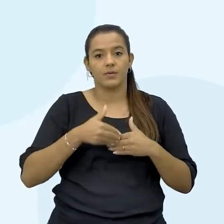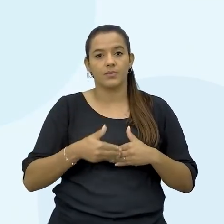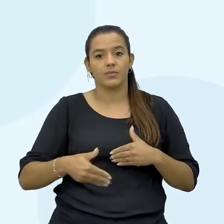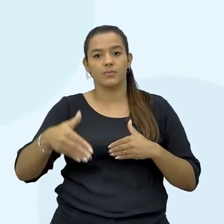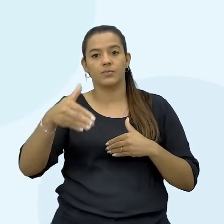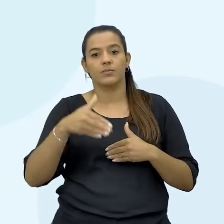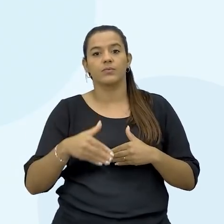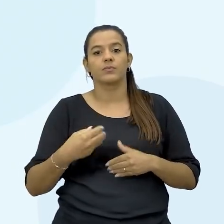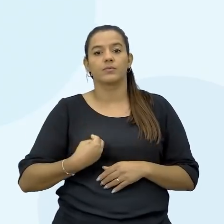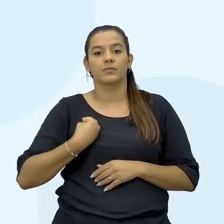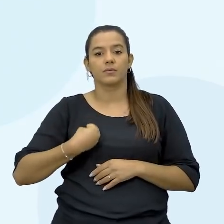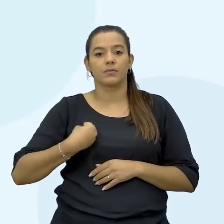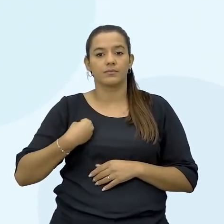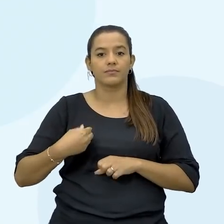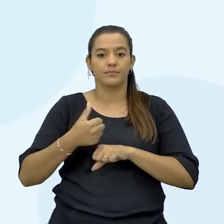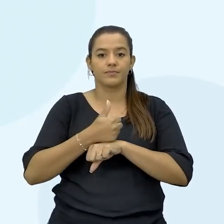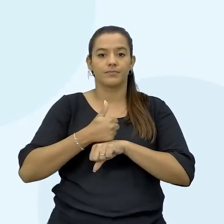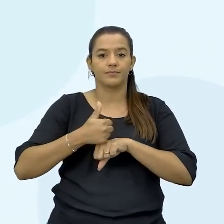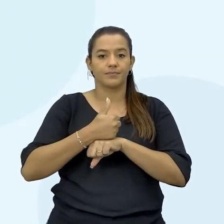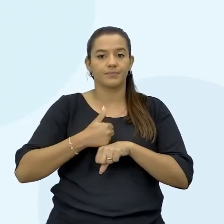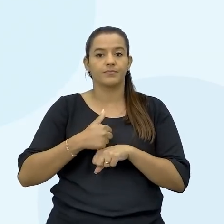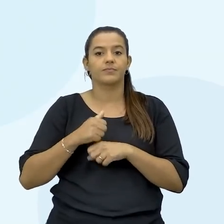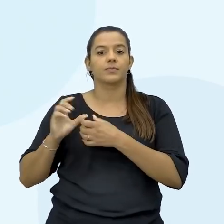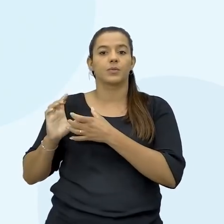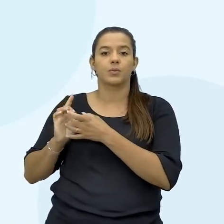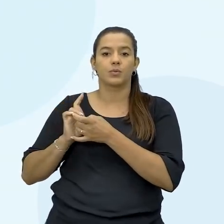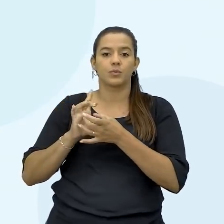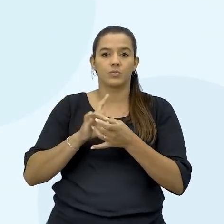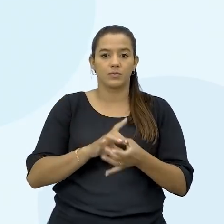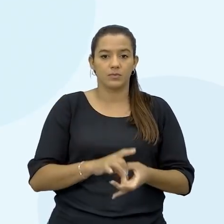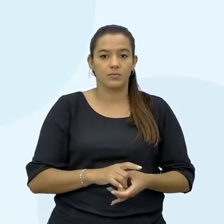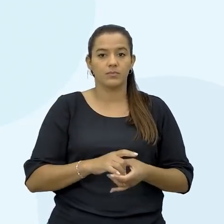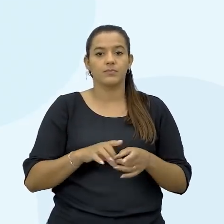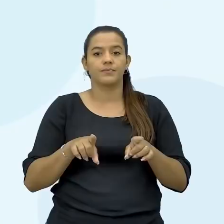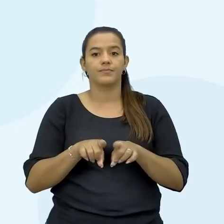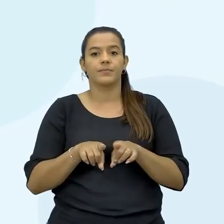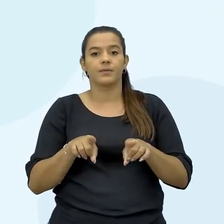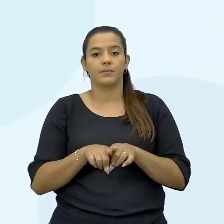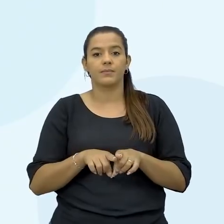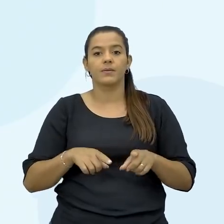vida profissional e contextualizadas com as